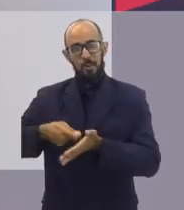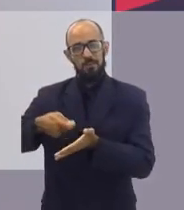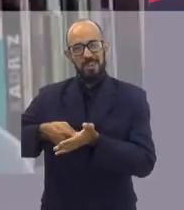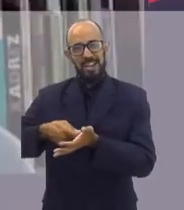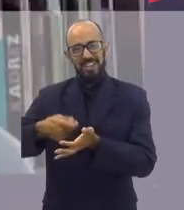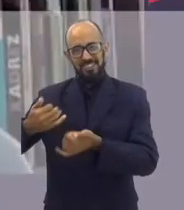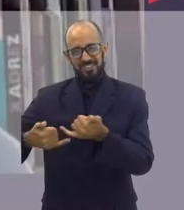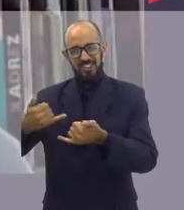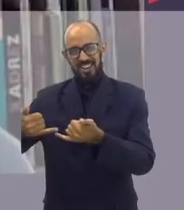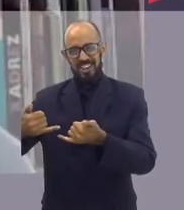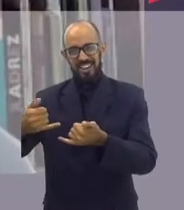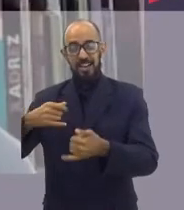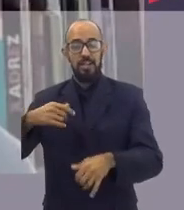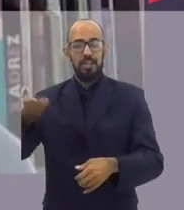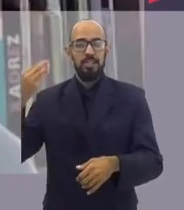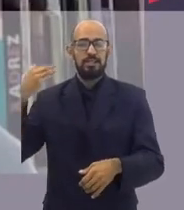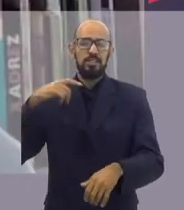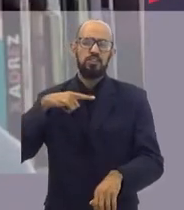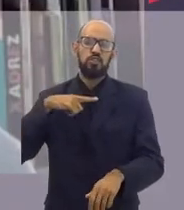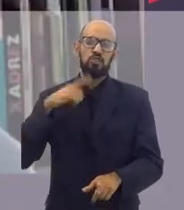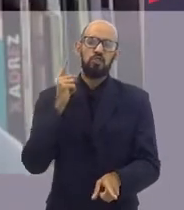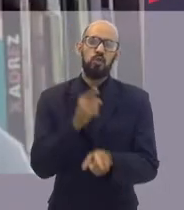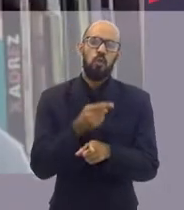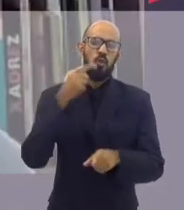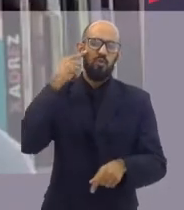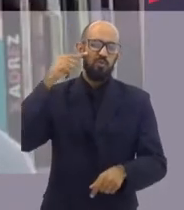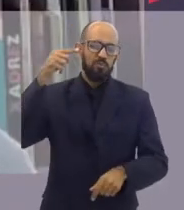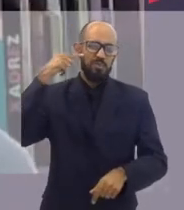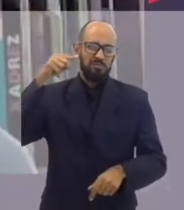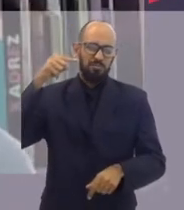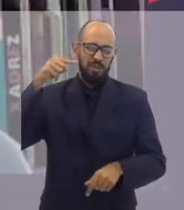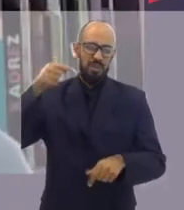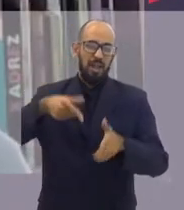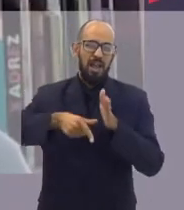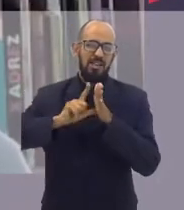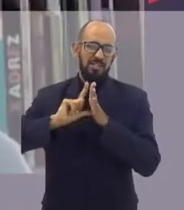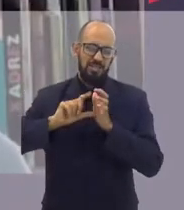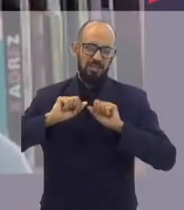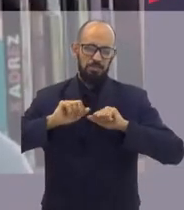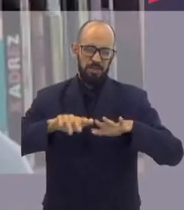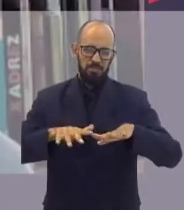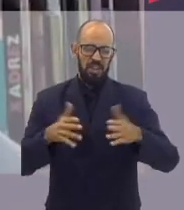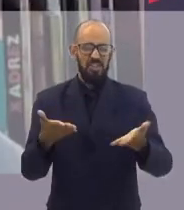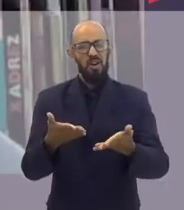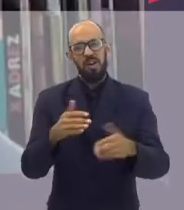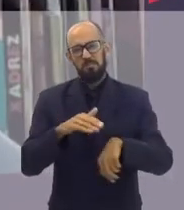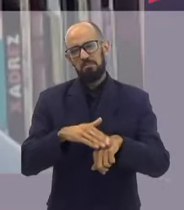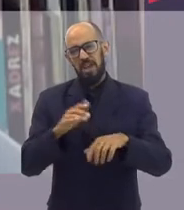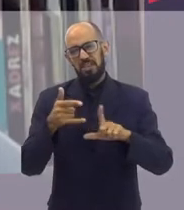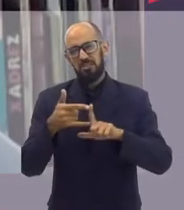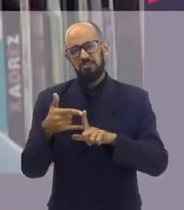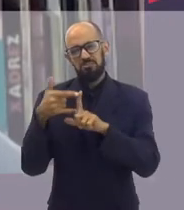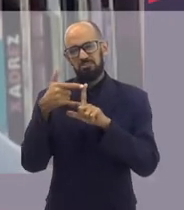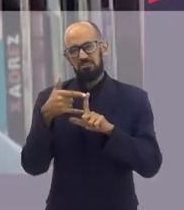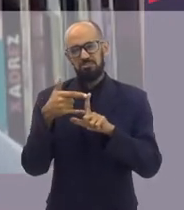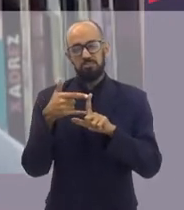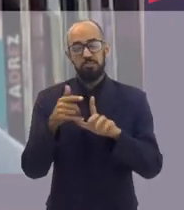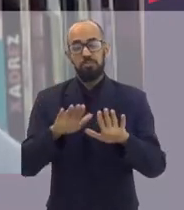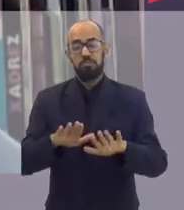jogar. A gente tinha um encontro semanal antes da pandemia, agora a gente se encontra virtualmente, mais eventualmente,